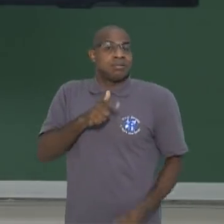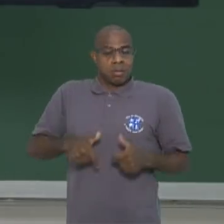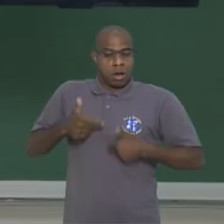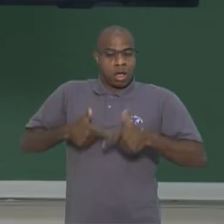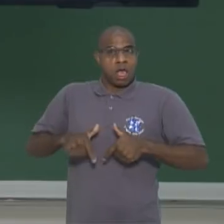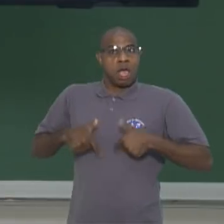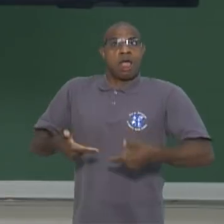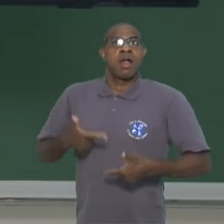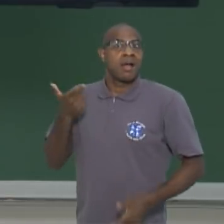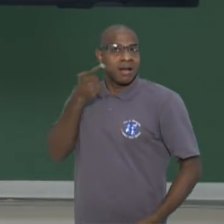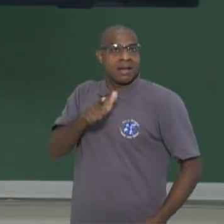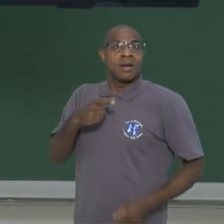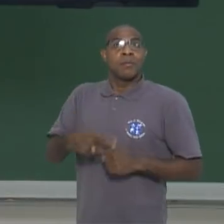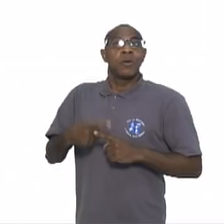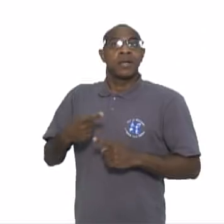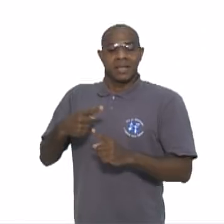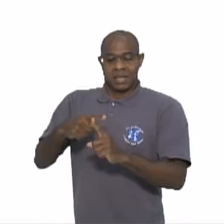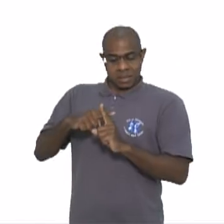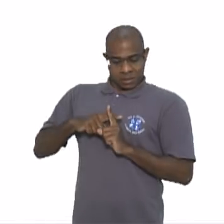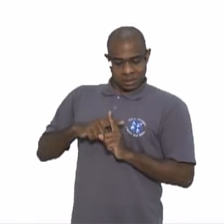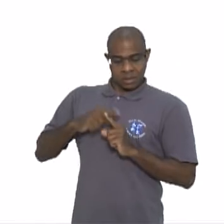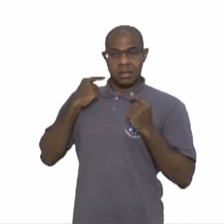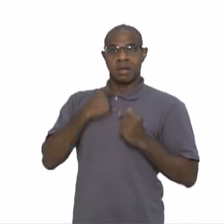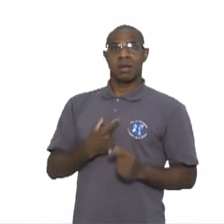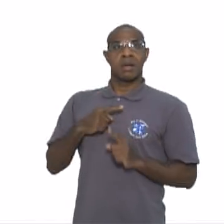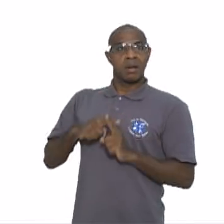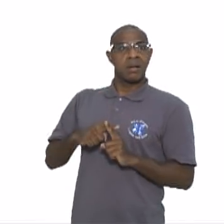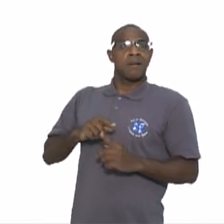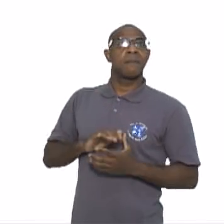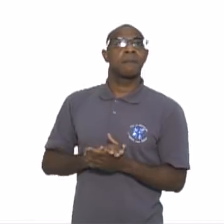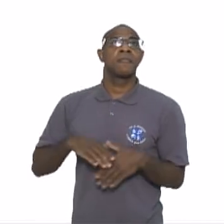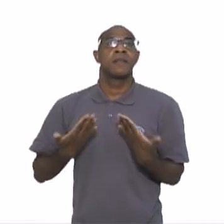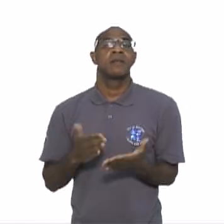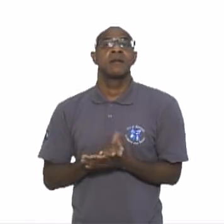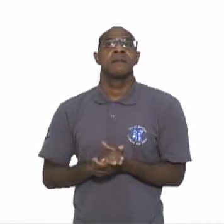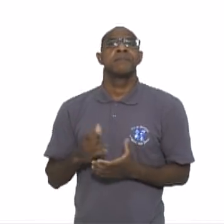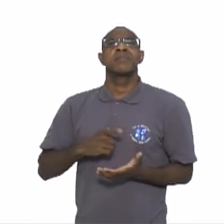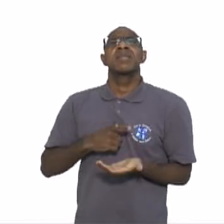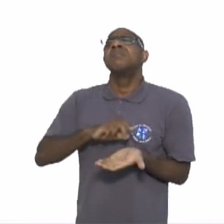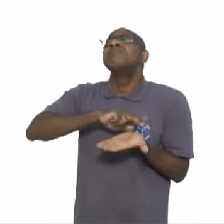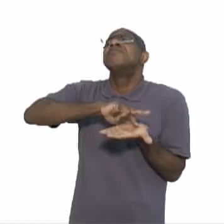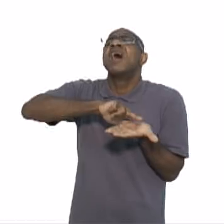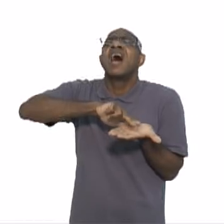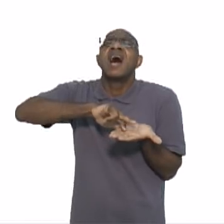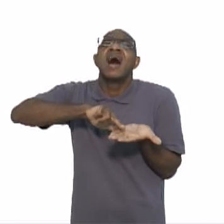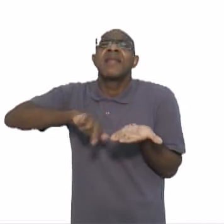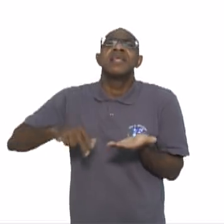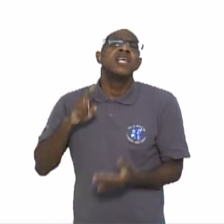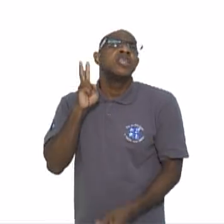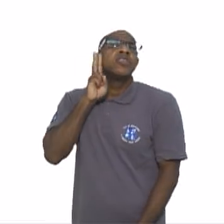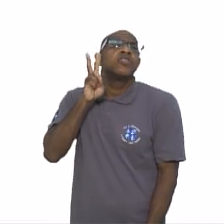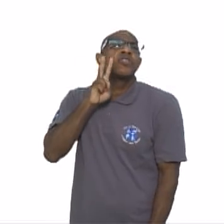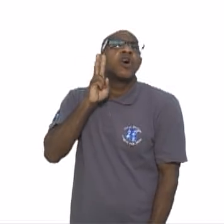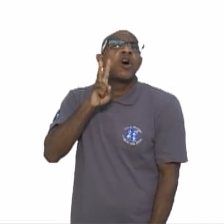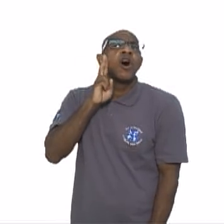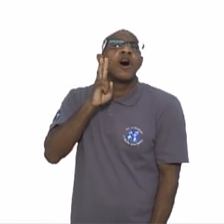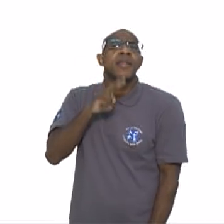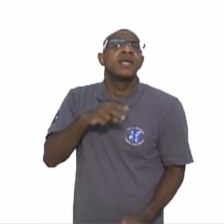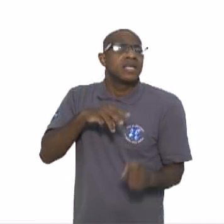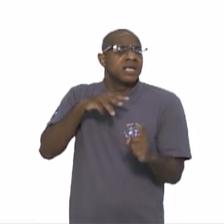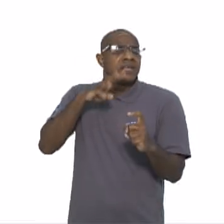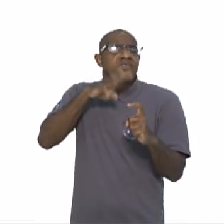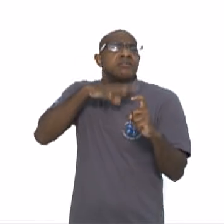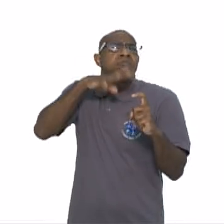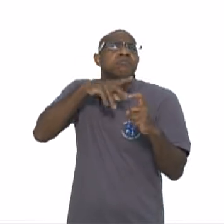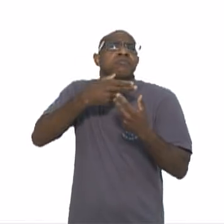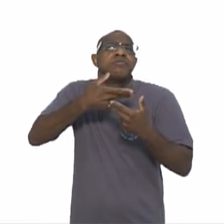batalha. A trajetória dos francos até o poder está repleta de lendas e mitos. Assim, esse povo de origem germânica vai